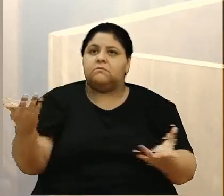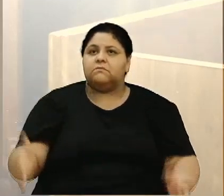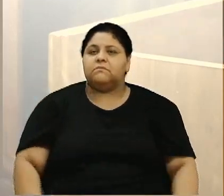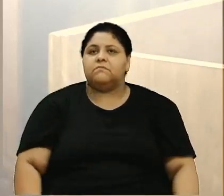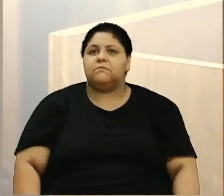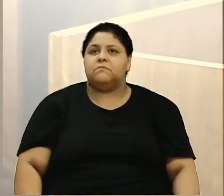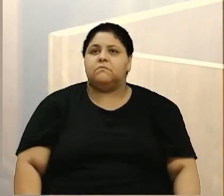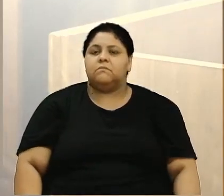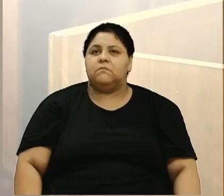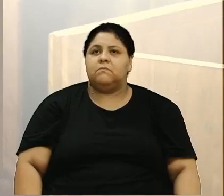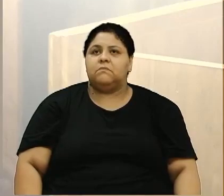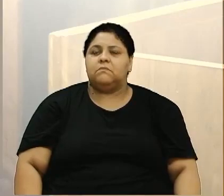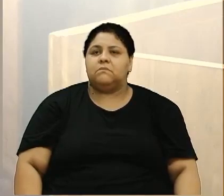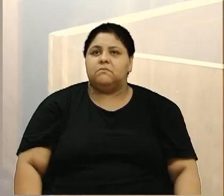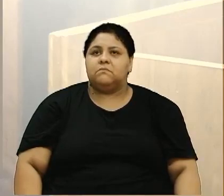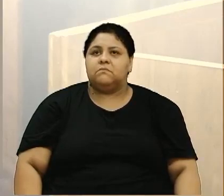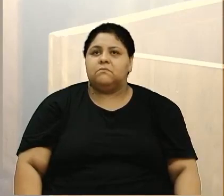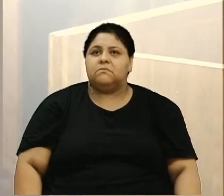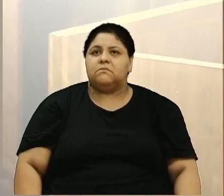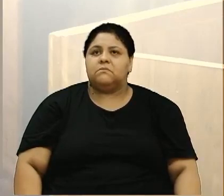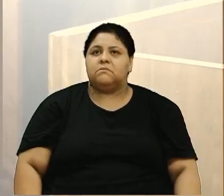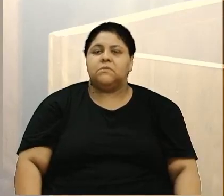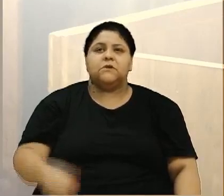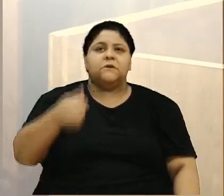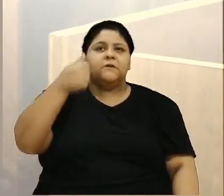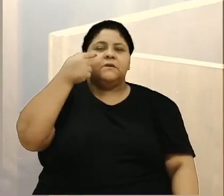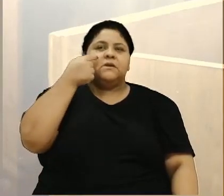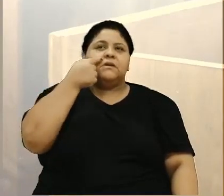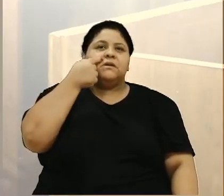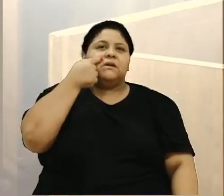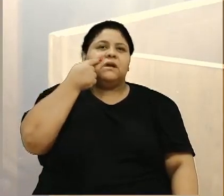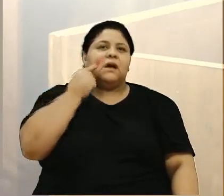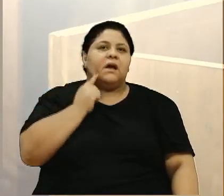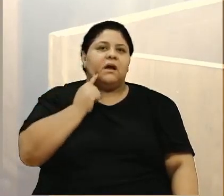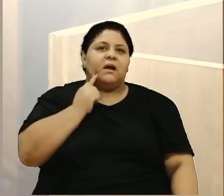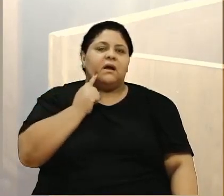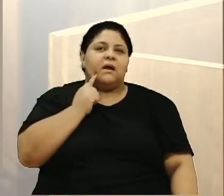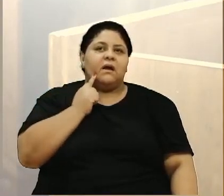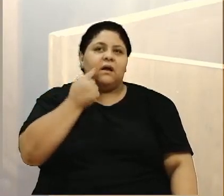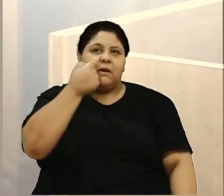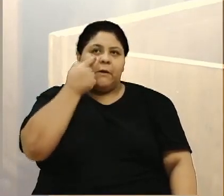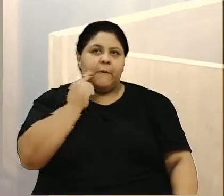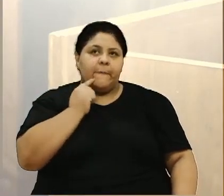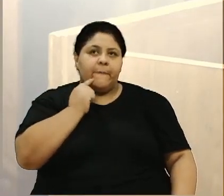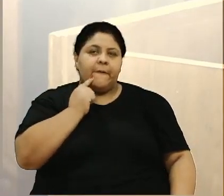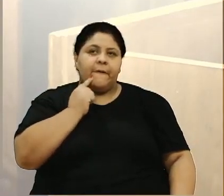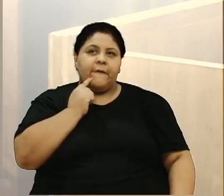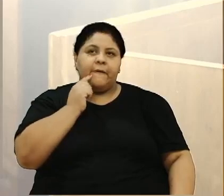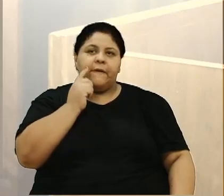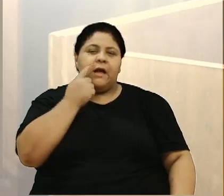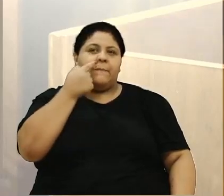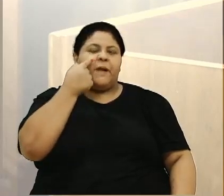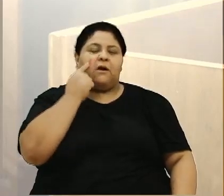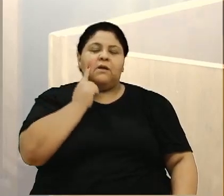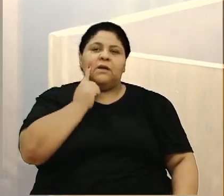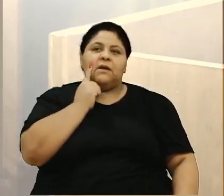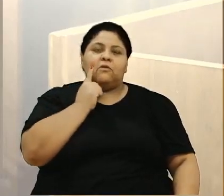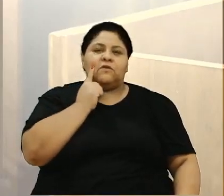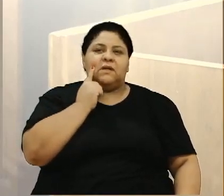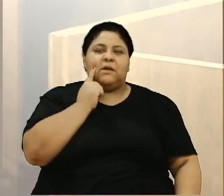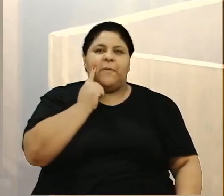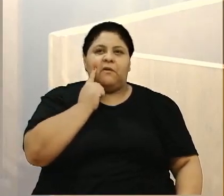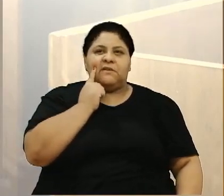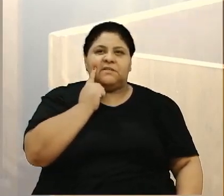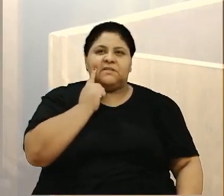ele é... A Paula é embaixadora do leite na Serra Gaúcha. Mas, não, ela se intitula, né? No primeiro mandato ela era